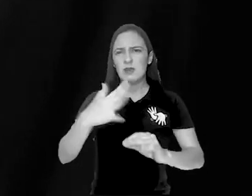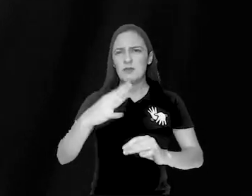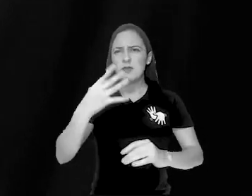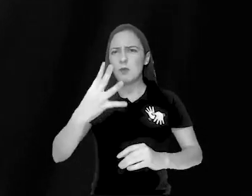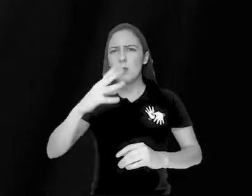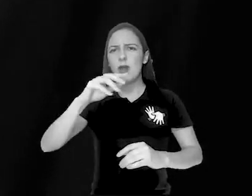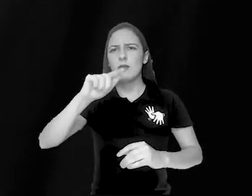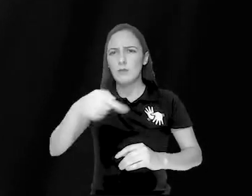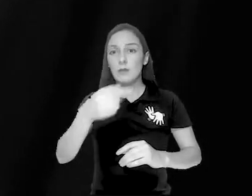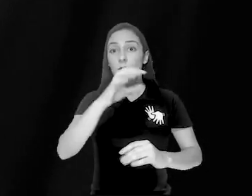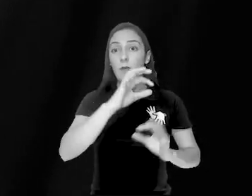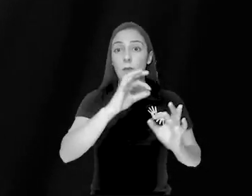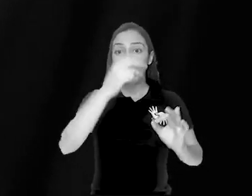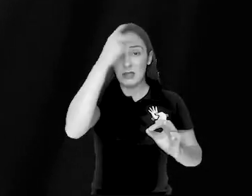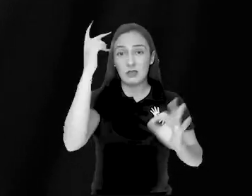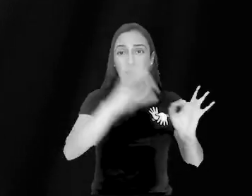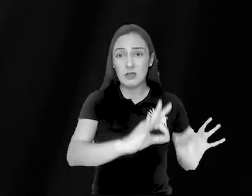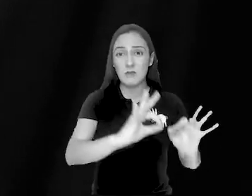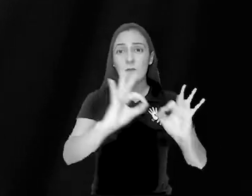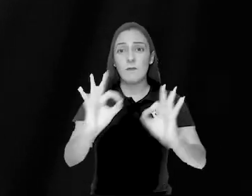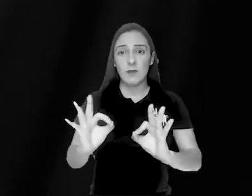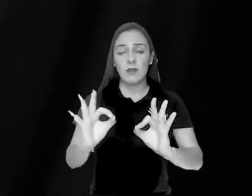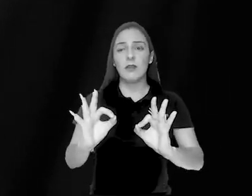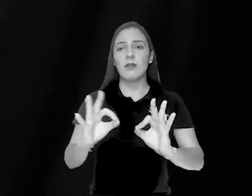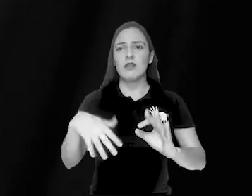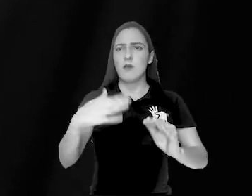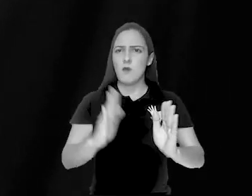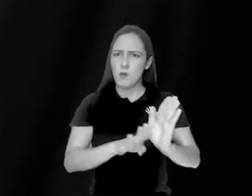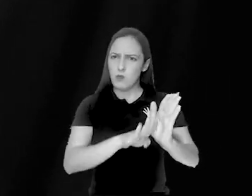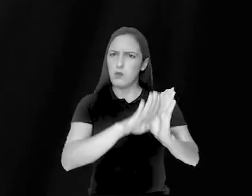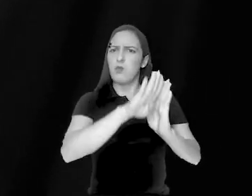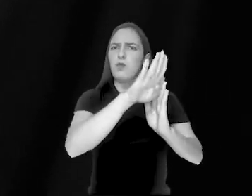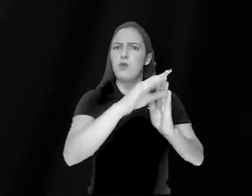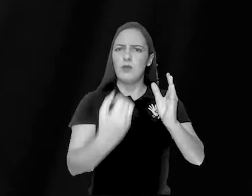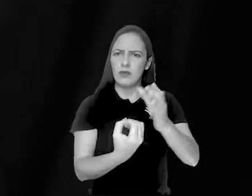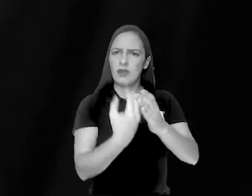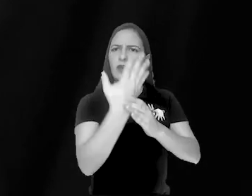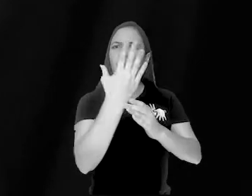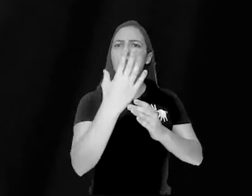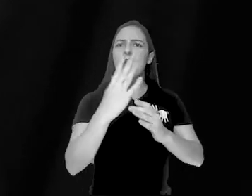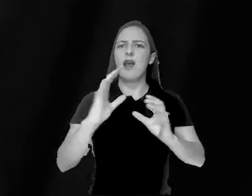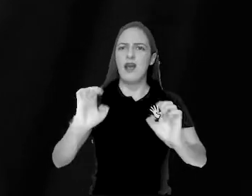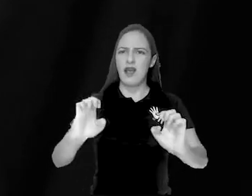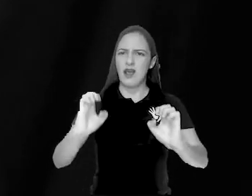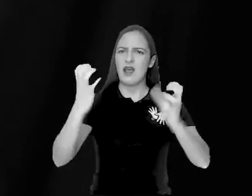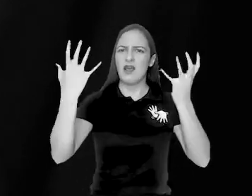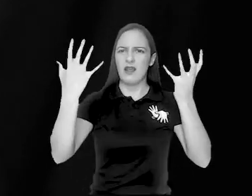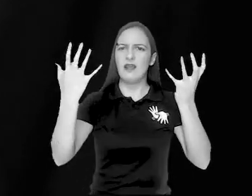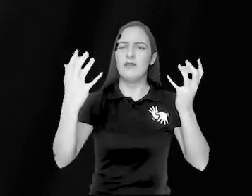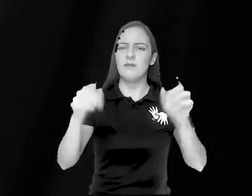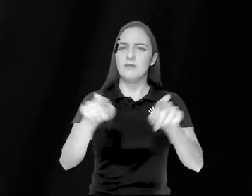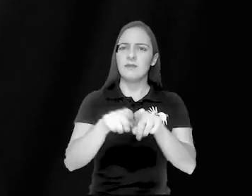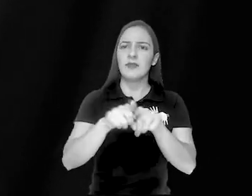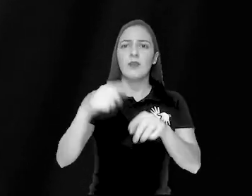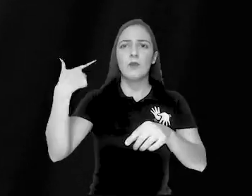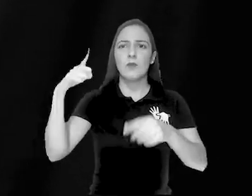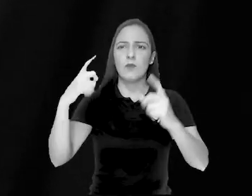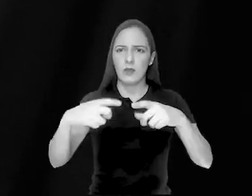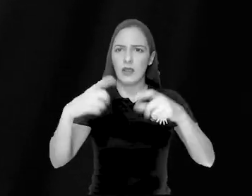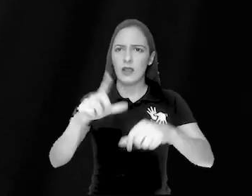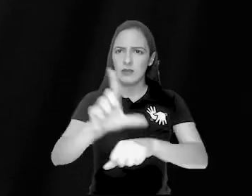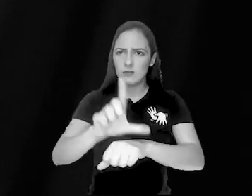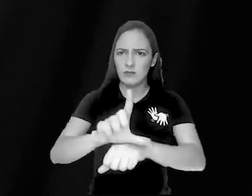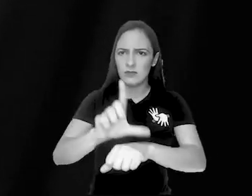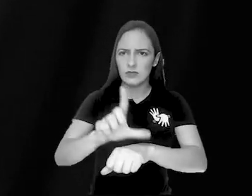pessoas. E graças a Deus, dali alavancou, surgiu o Festival de Viola de Tebas, que é distrito de Leopoldina também. E depois